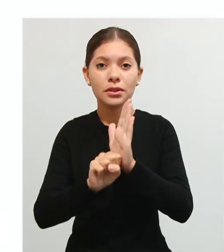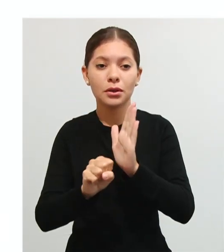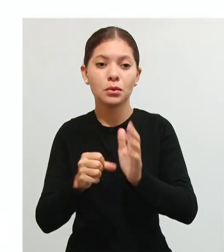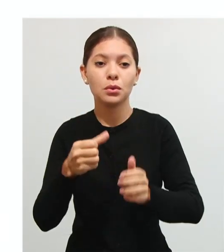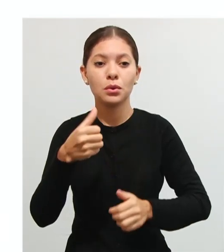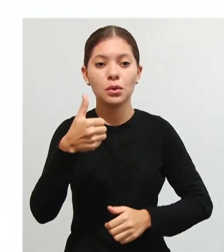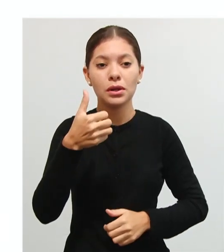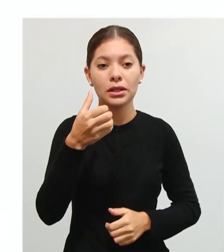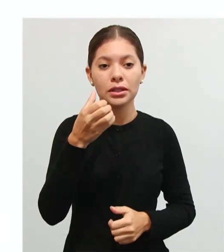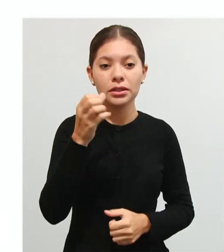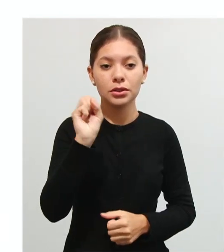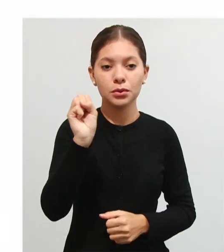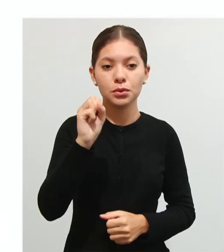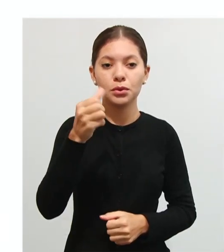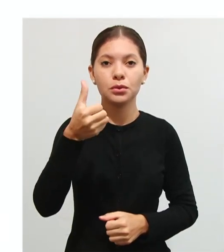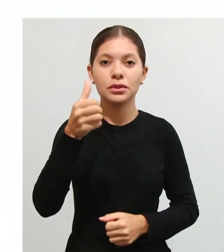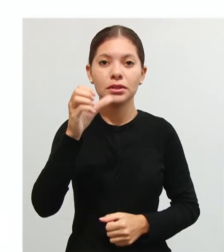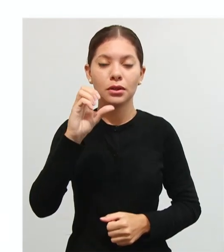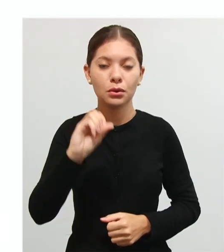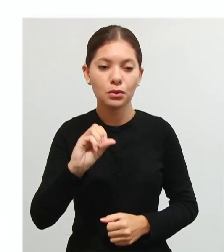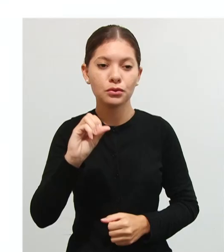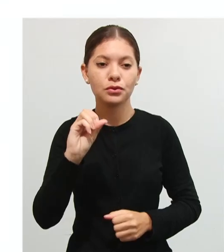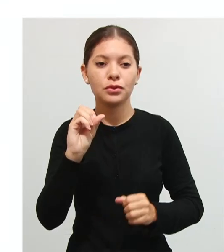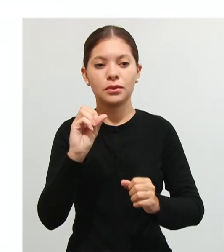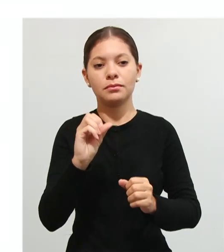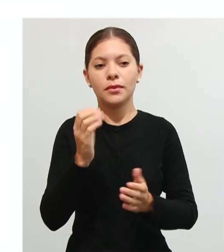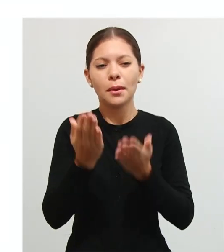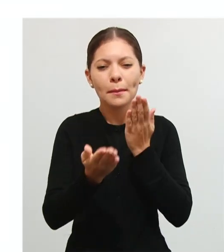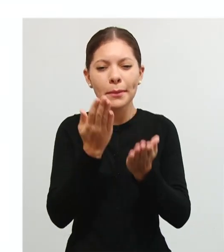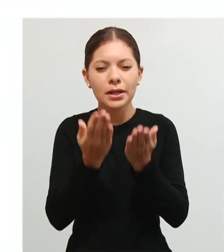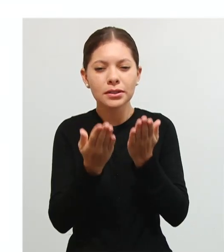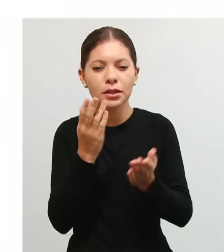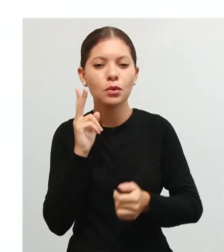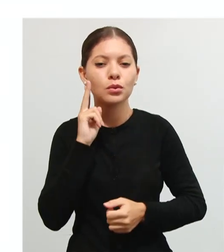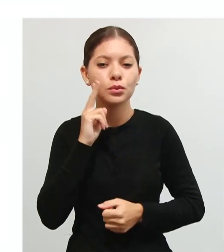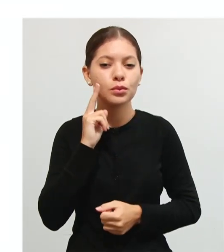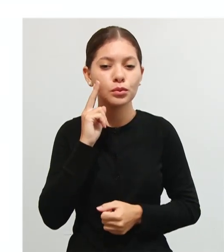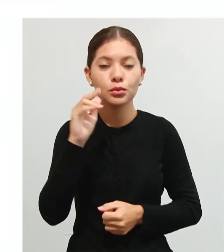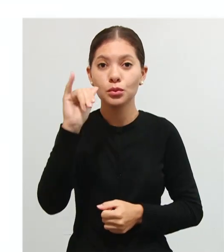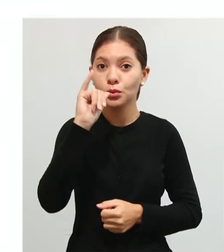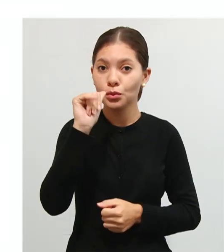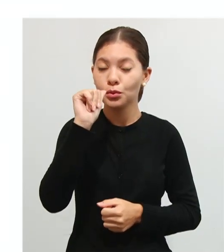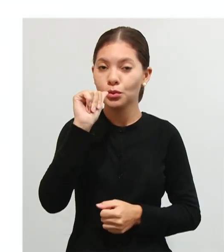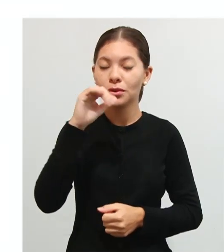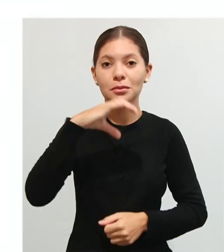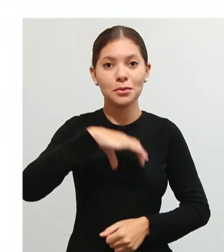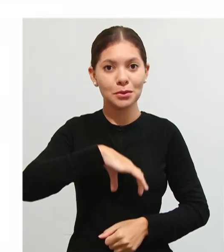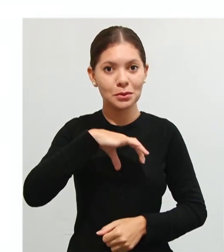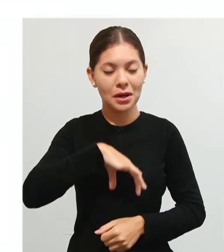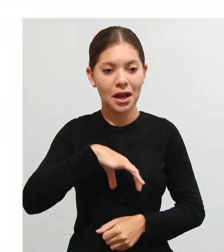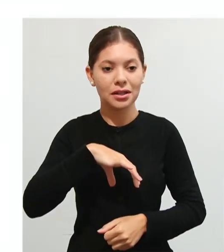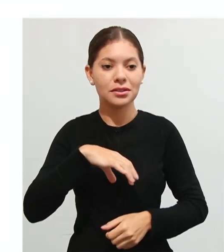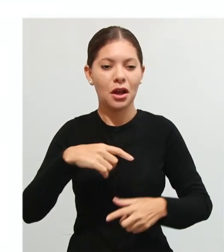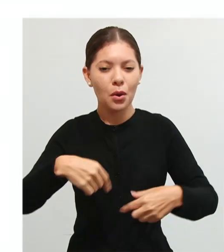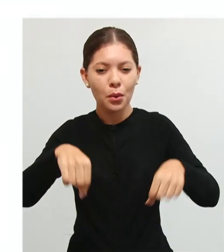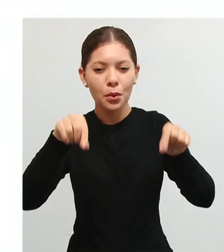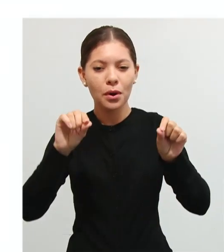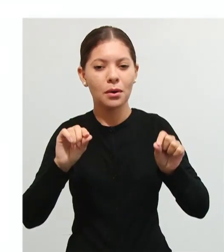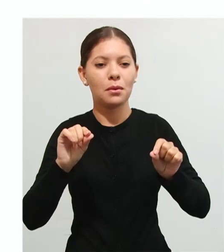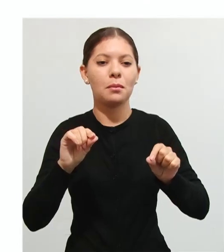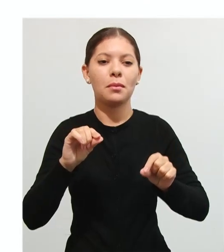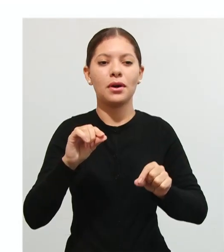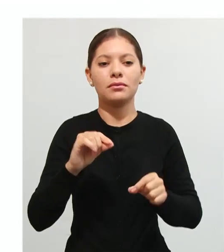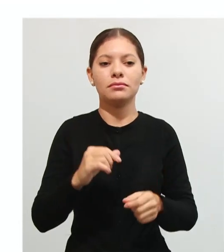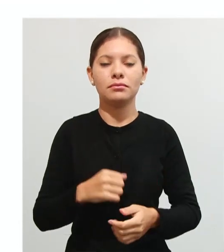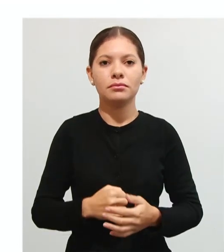Ricardo, quando fez a comparação dos vinhos de Portugal e dos tecidos da Inglaterra, não é? A concorrência entre